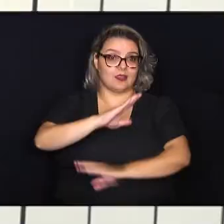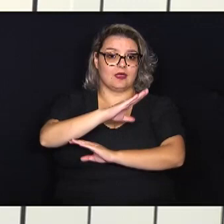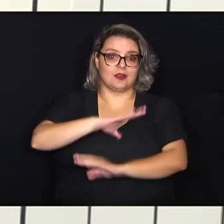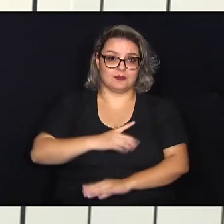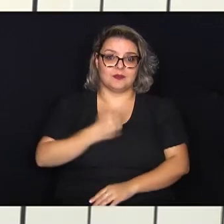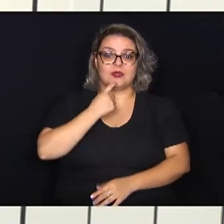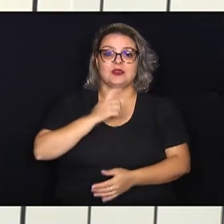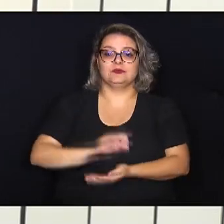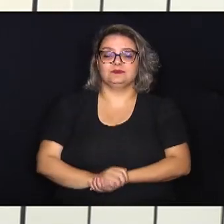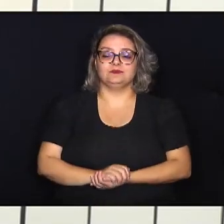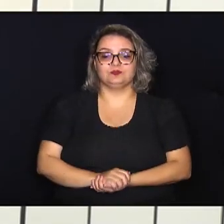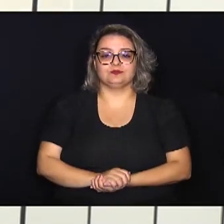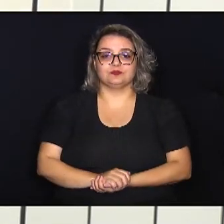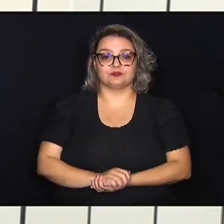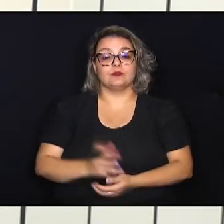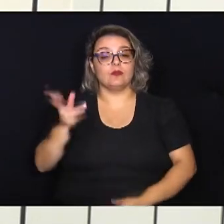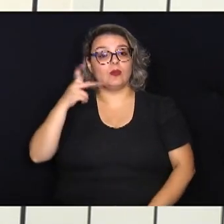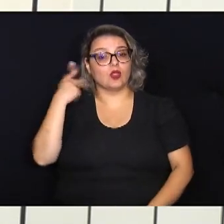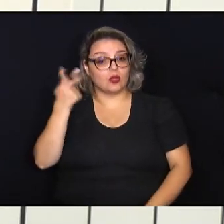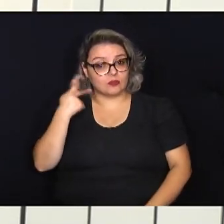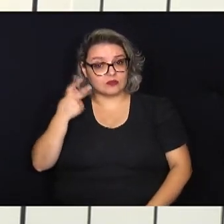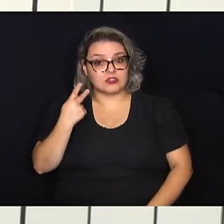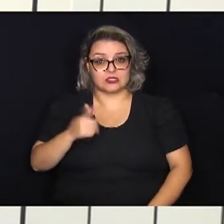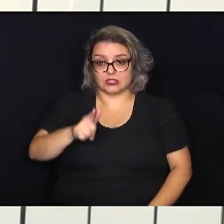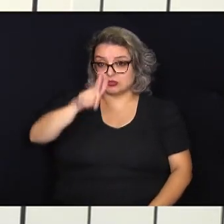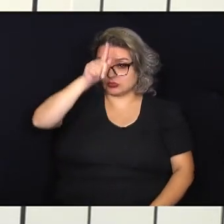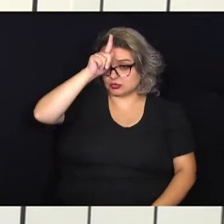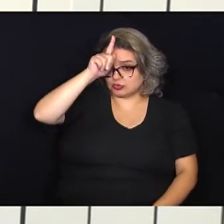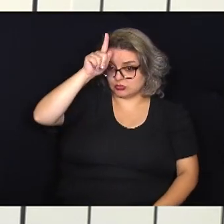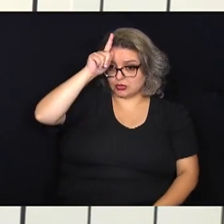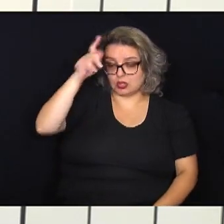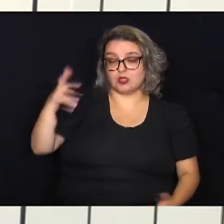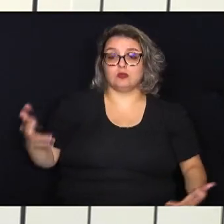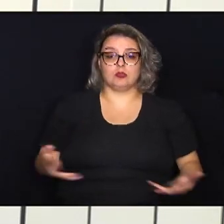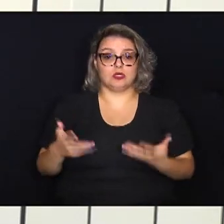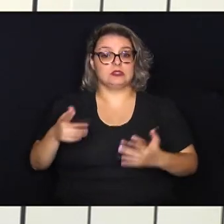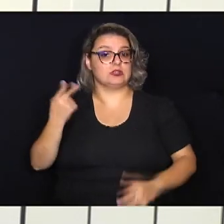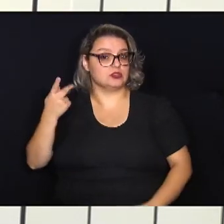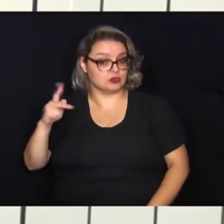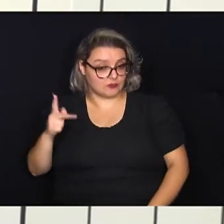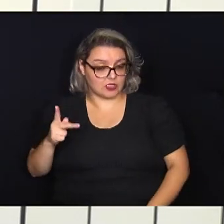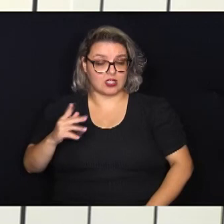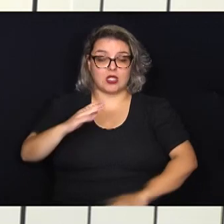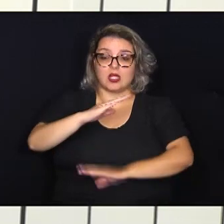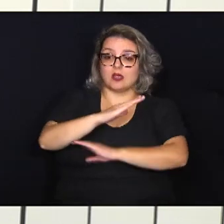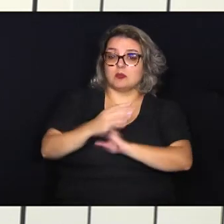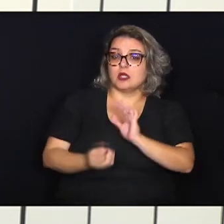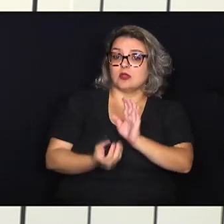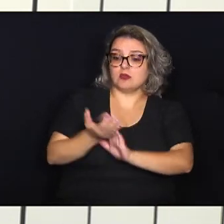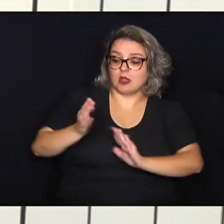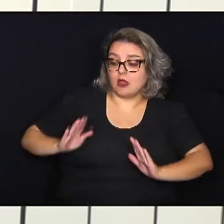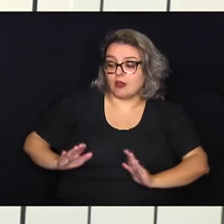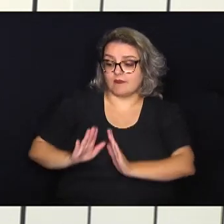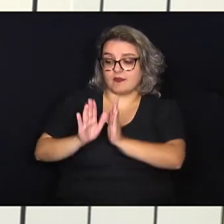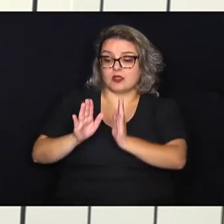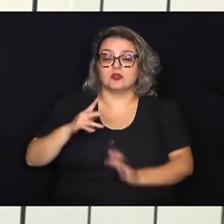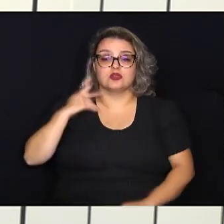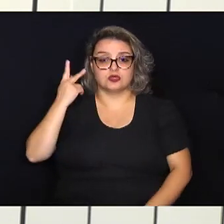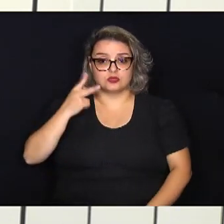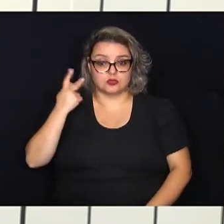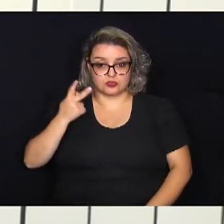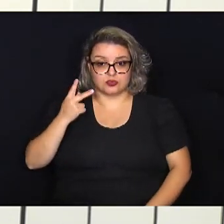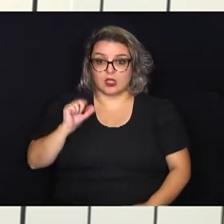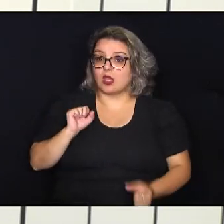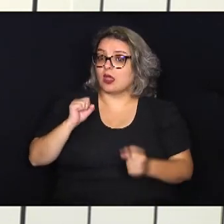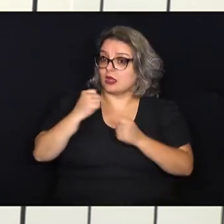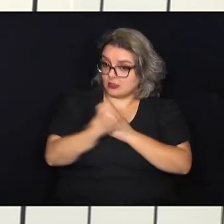Municipal. Porque o vereador Gustavo Peta, por iniciativa dele, a Câmara criou a Frente Parlamentar em